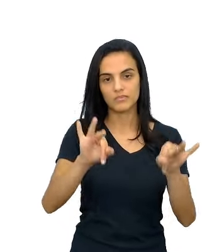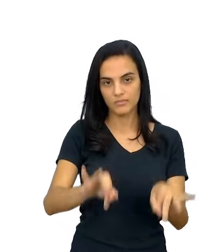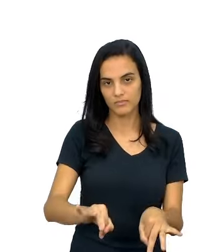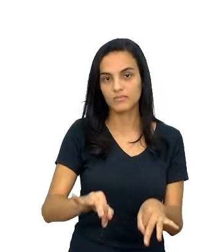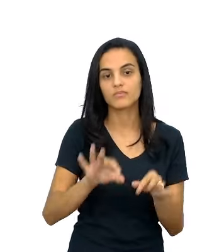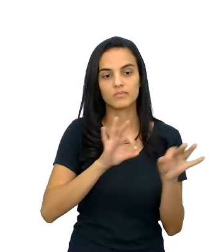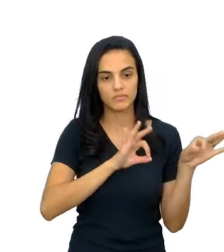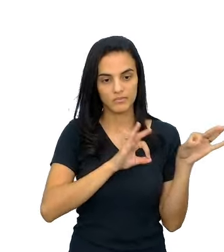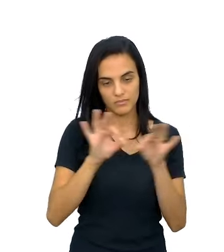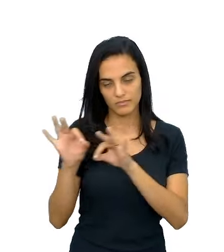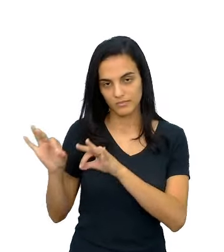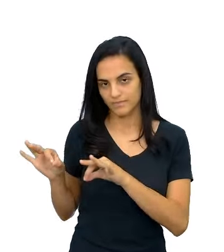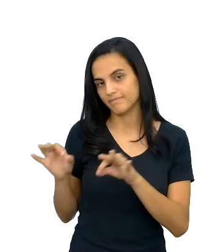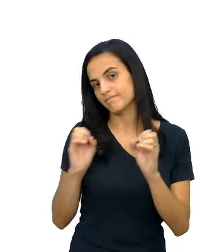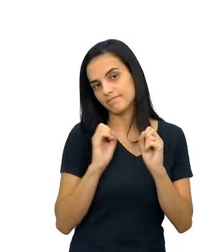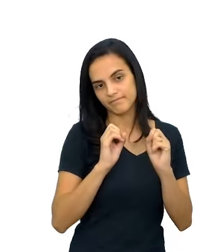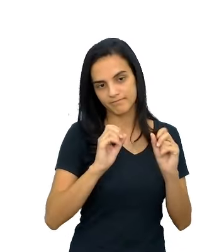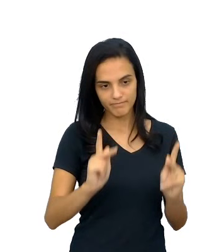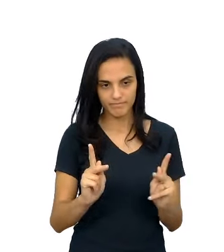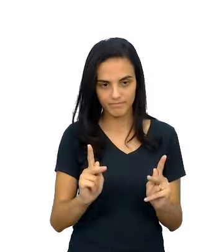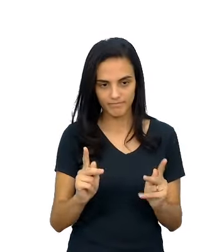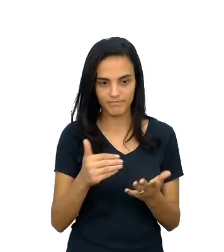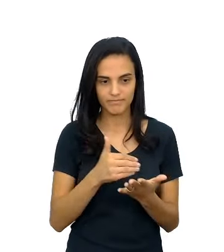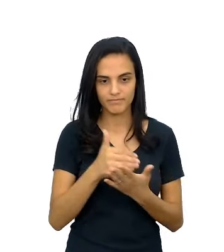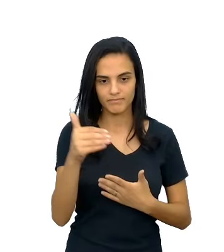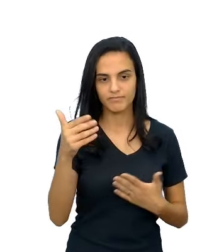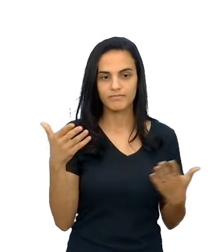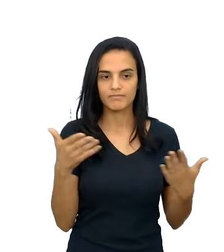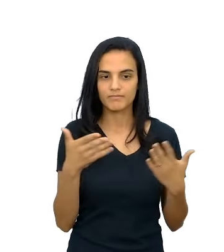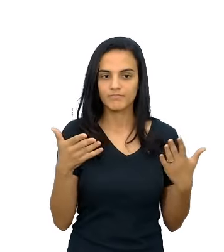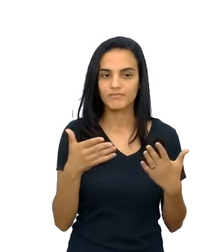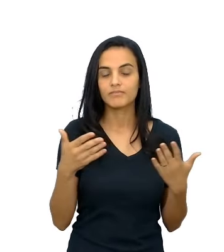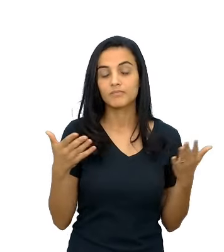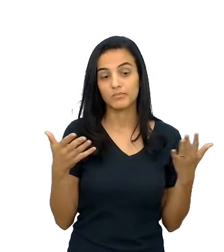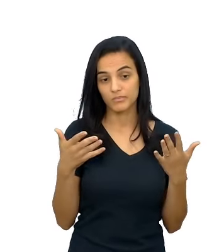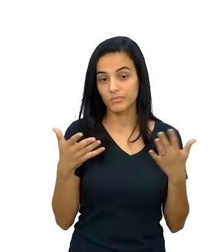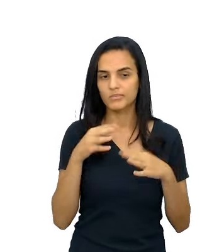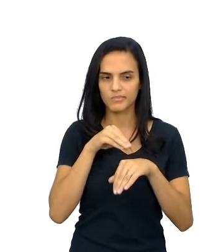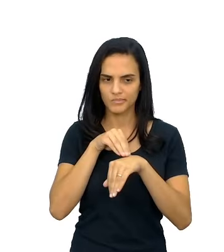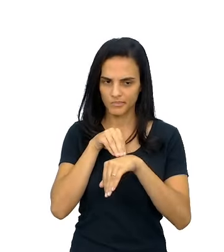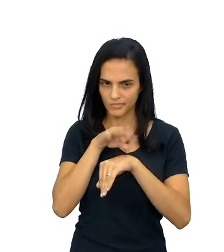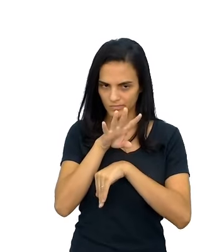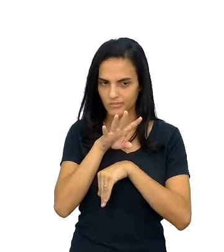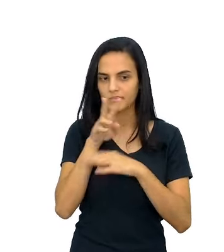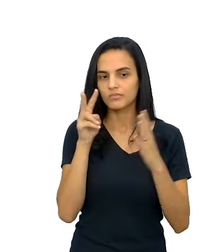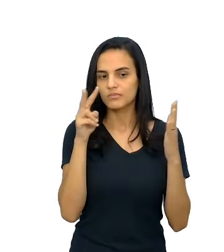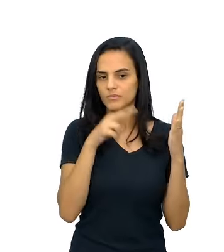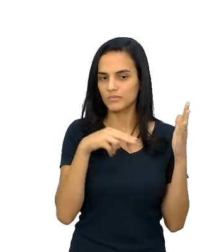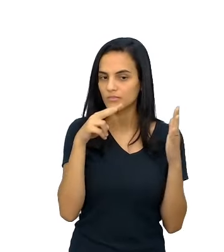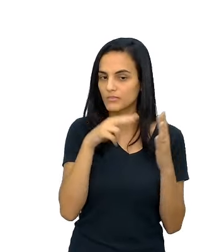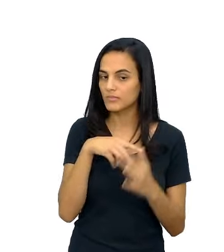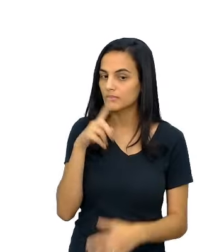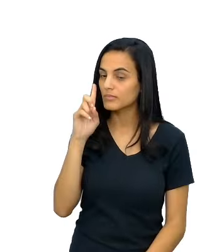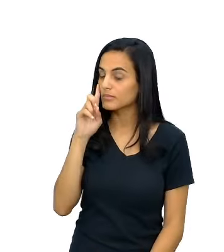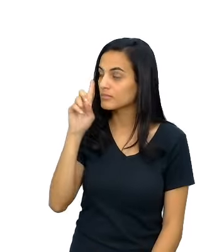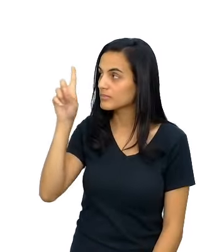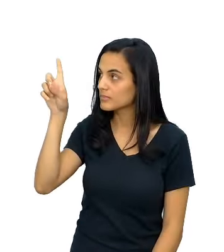esse planejamento que vocês começaram hoje. Eu deixo aqui sugestões de leitura